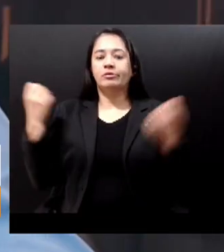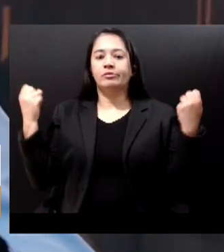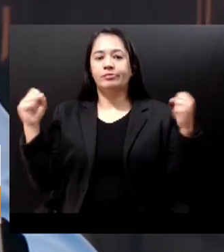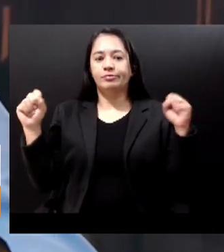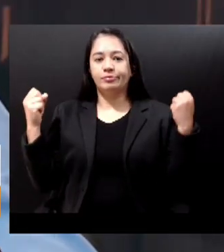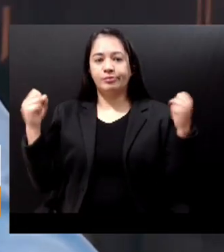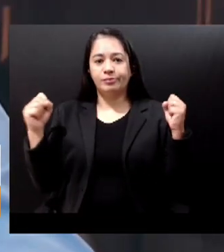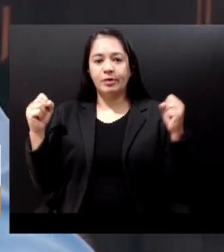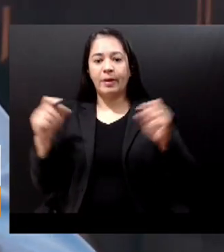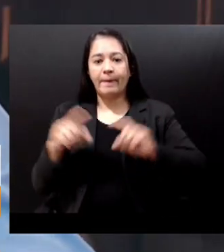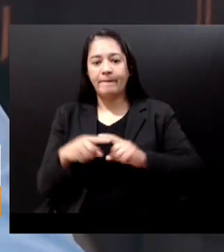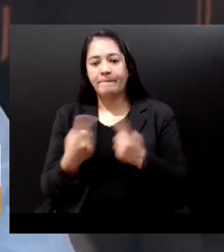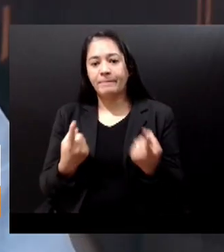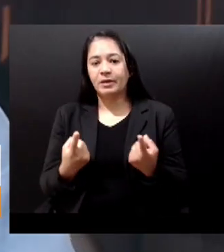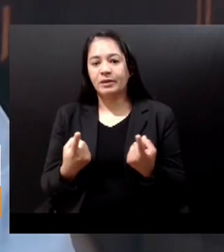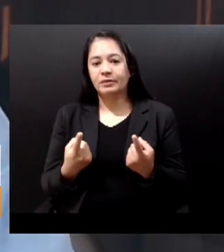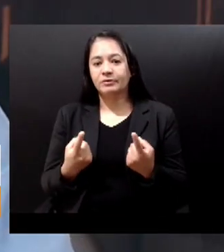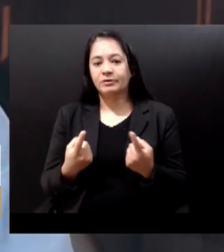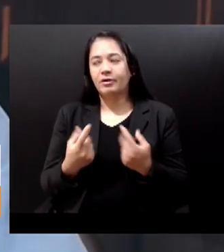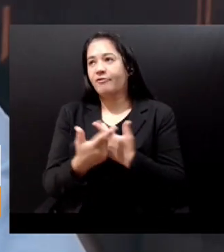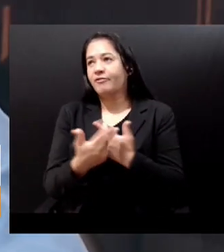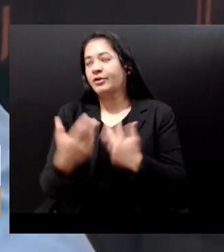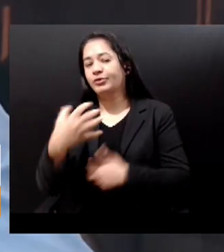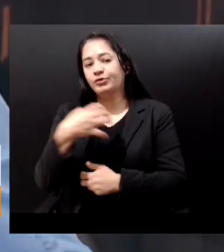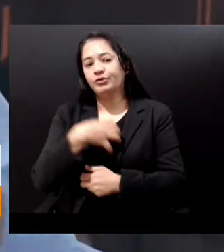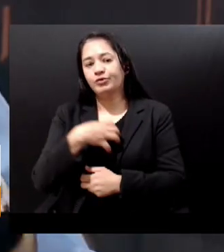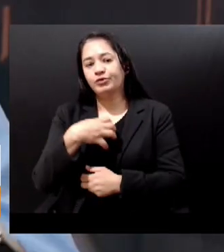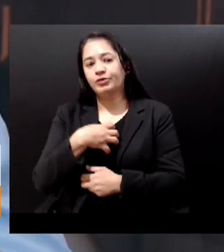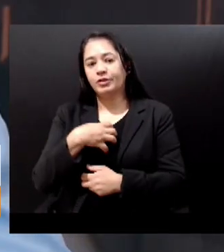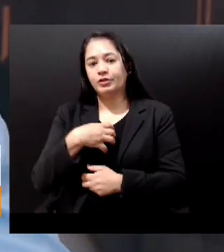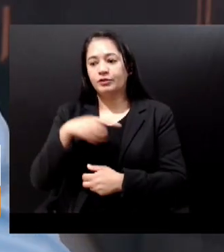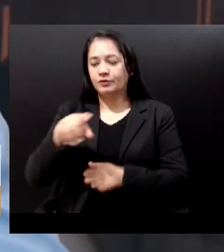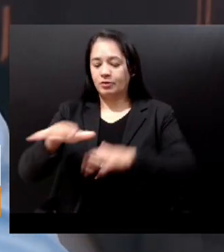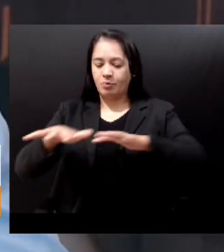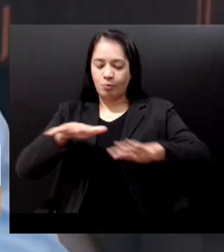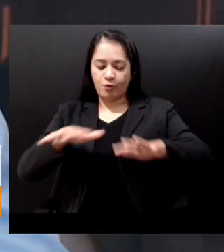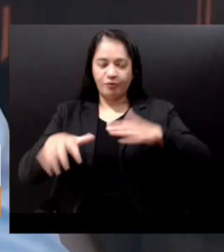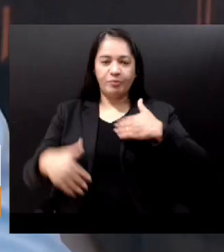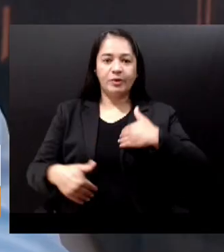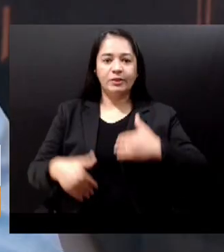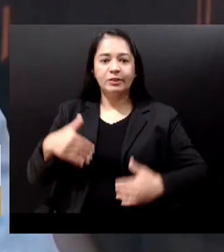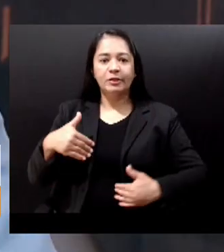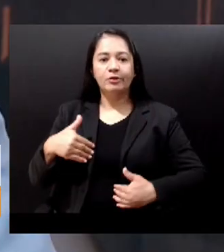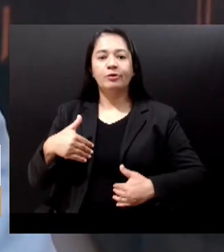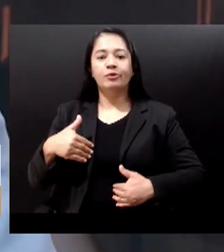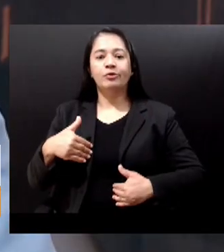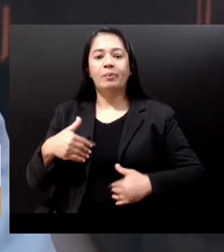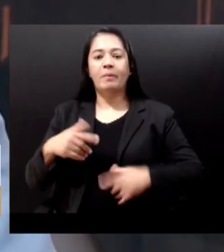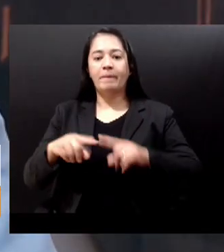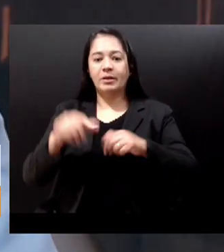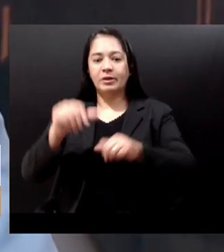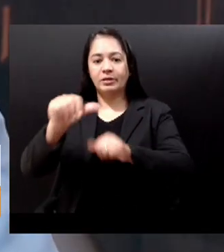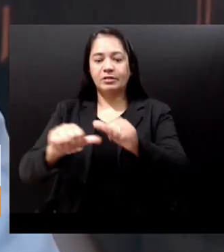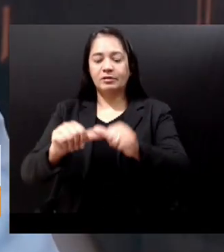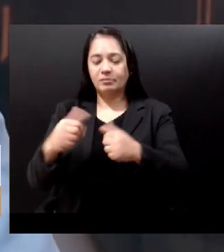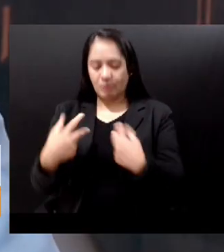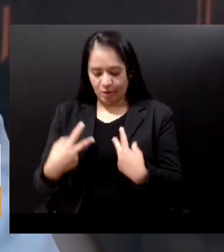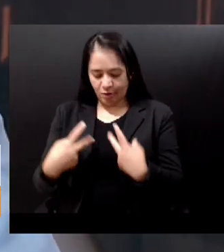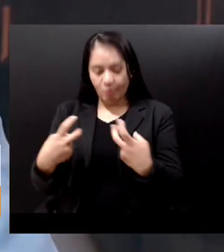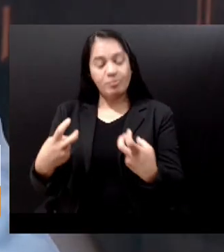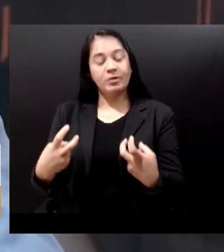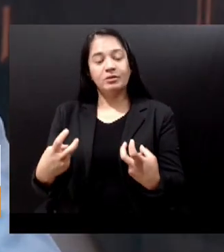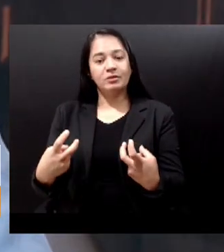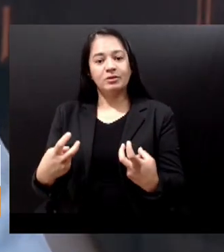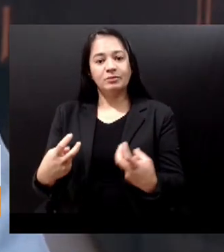várias, Sim, várias formas sim. de você colocar seu corpo em movimento e talvez transformar a forma como se olha para ele, né? Eu acho que uma das